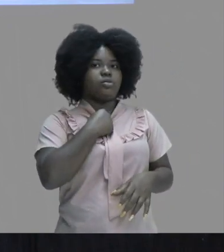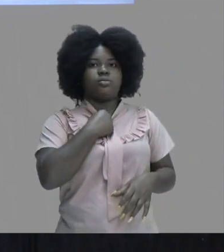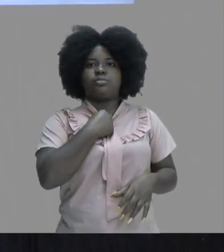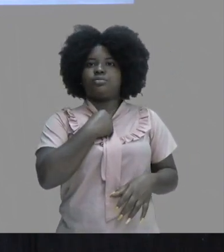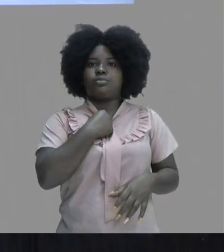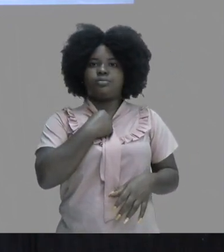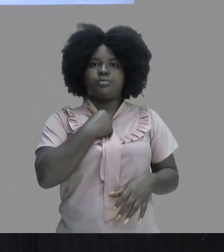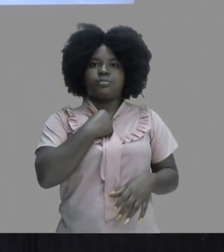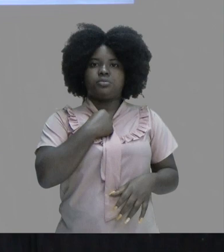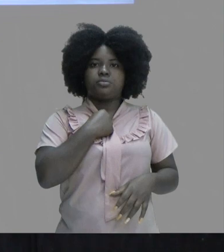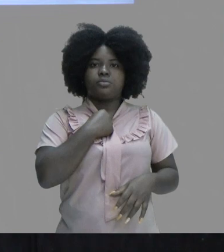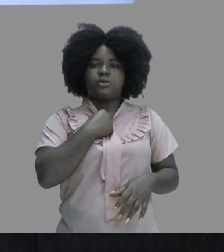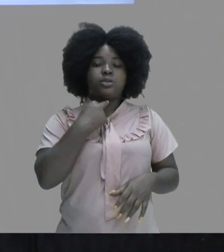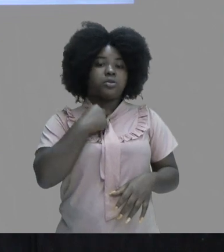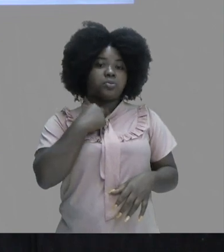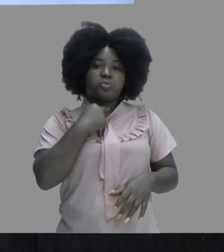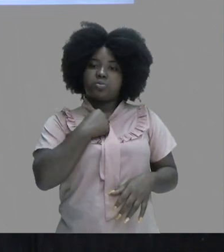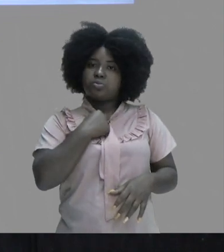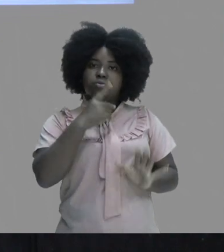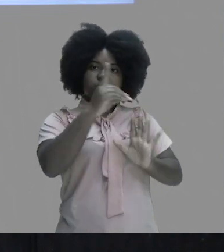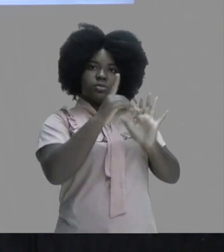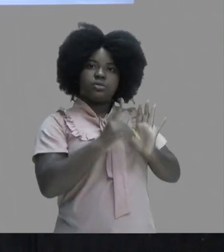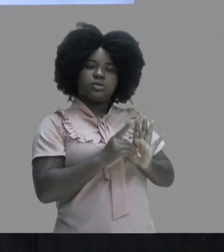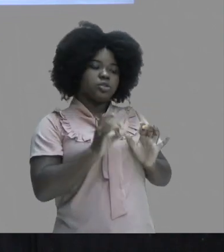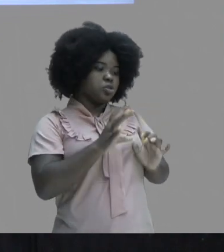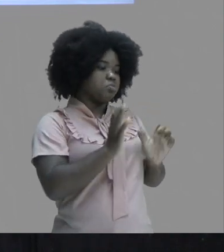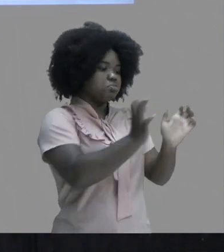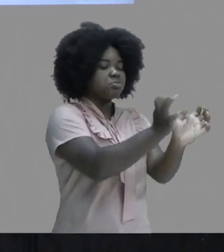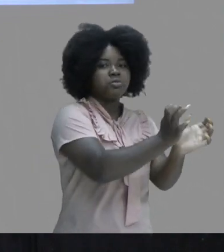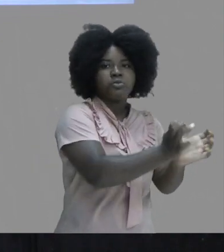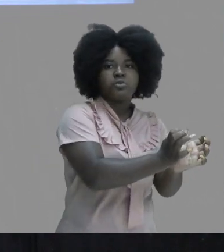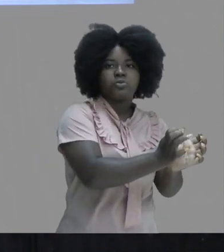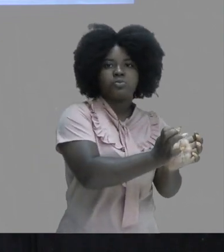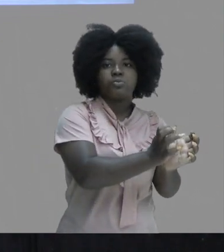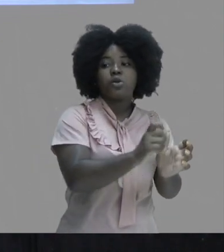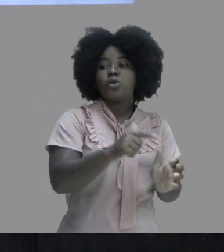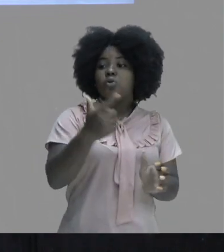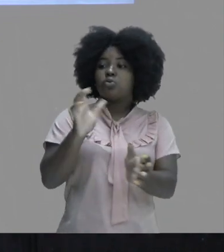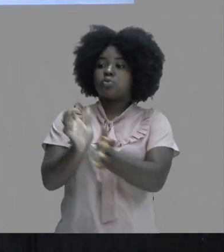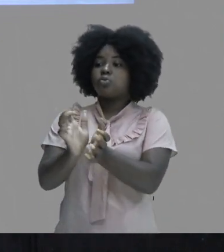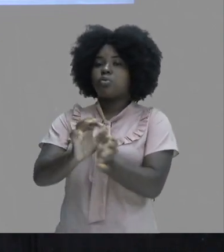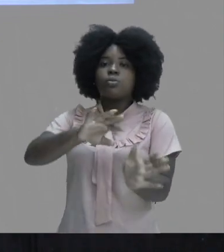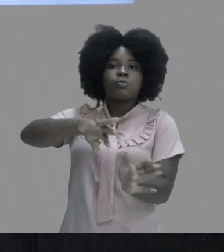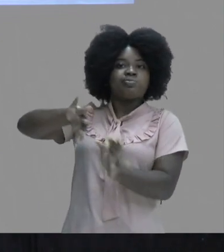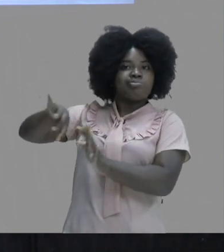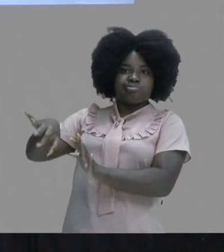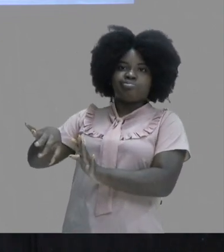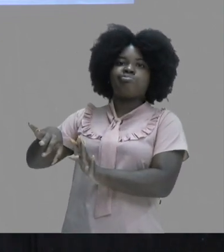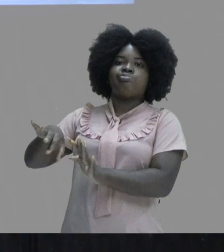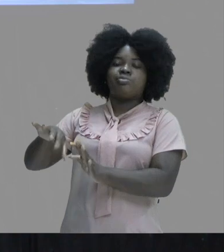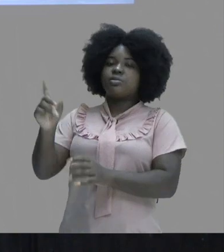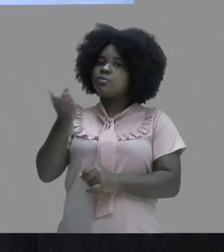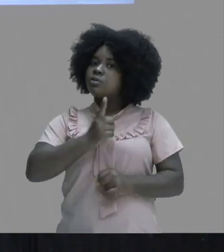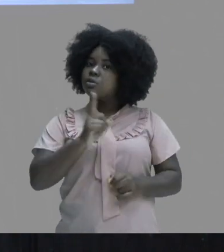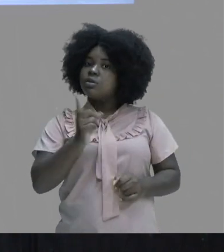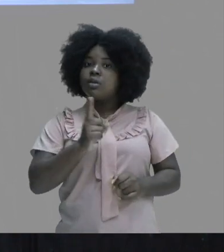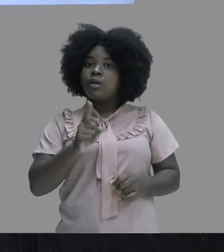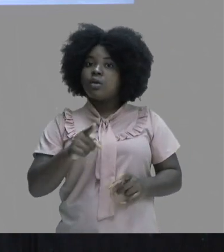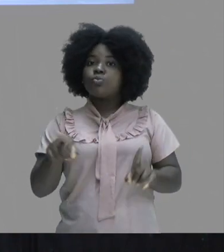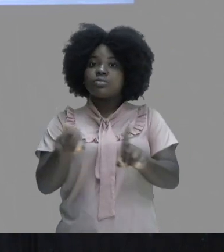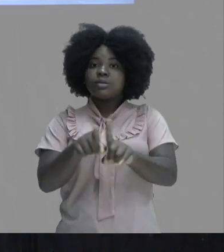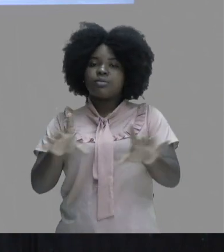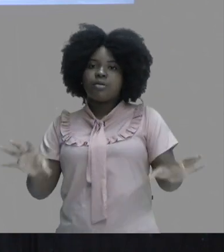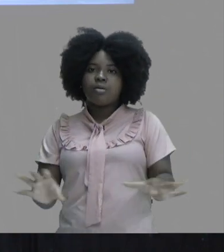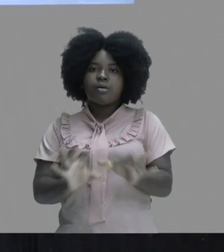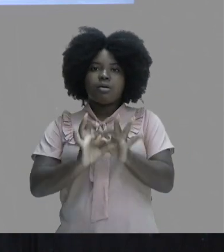o outro. Todos os direitos humanos devem ser garantidos de maneira ampla,